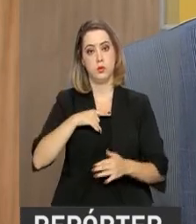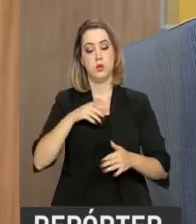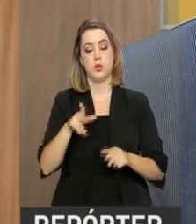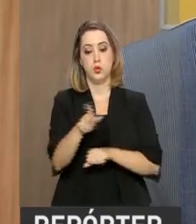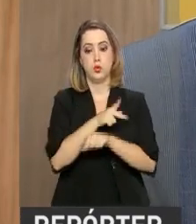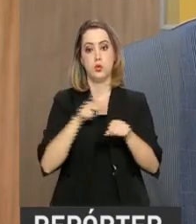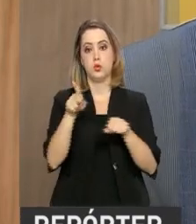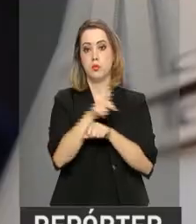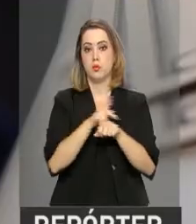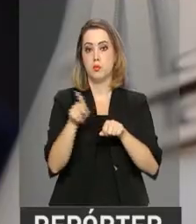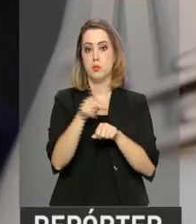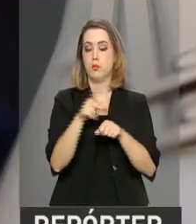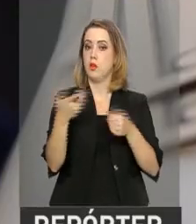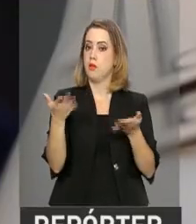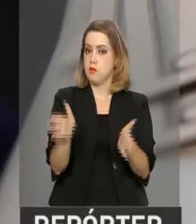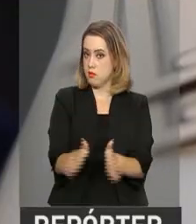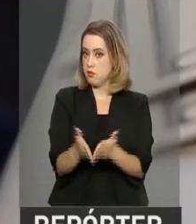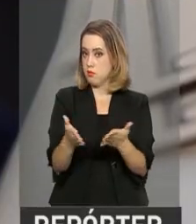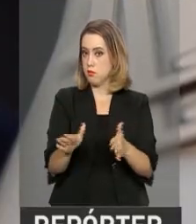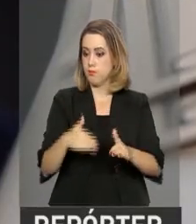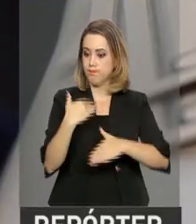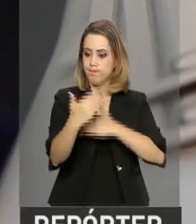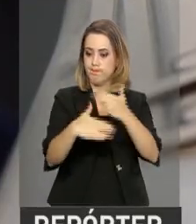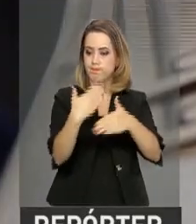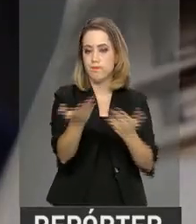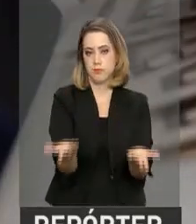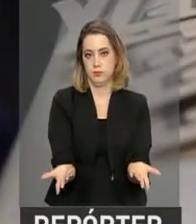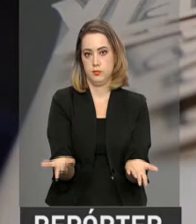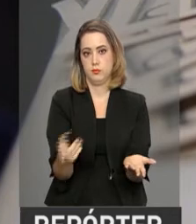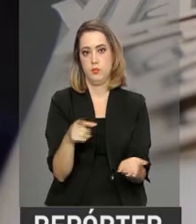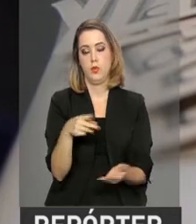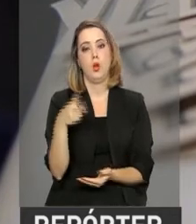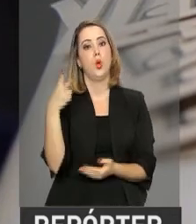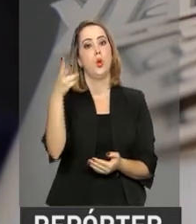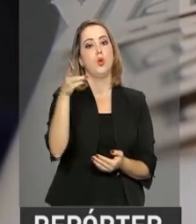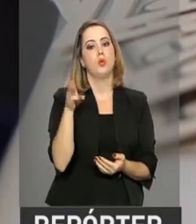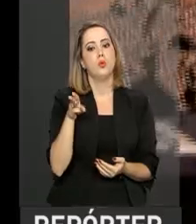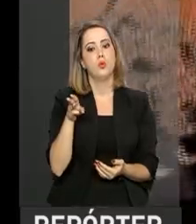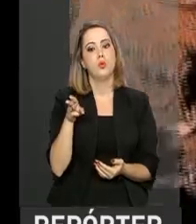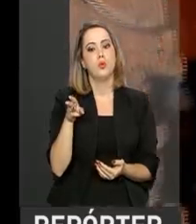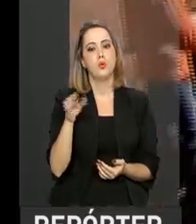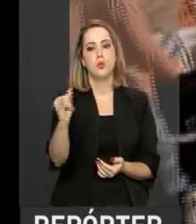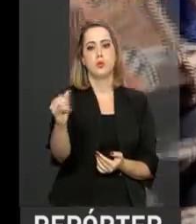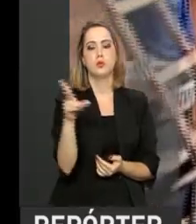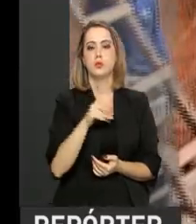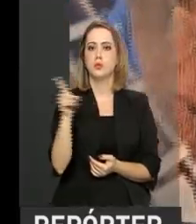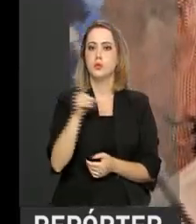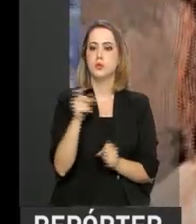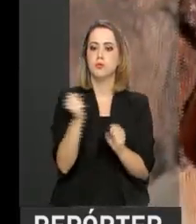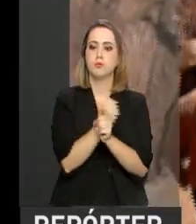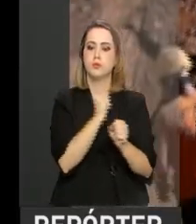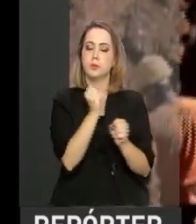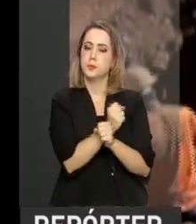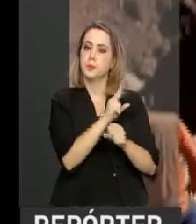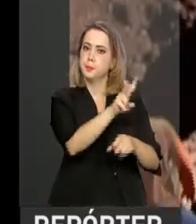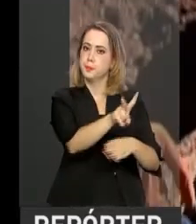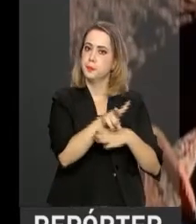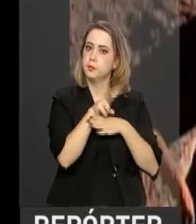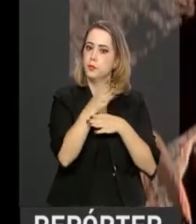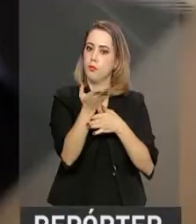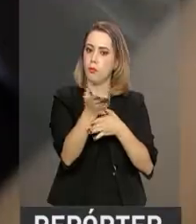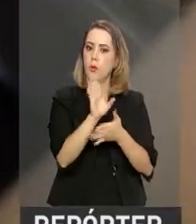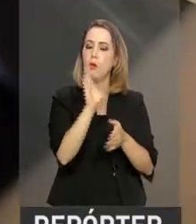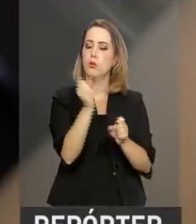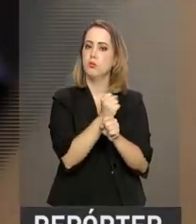a maioria do capital serão 2 bilhões de dólares até 2022 para financiar esses projetos até